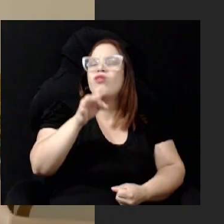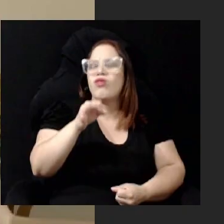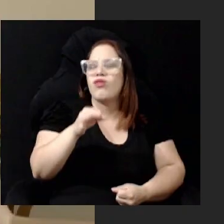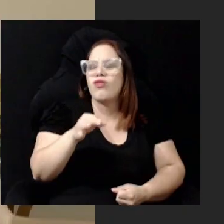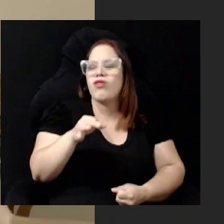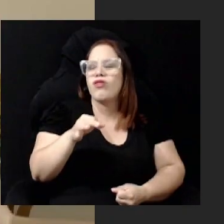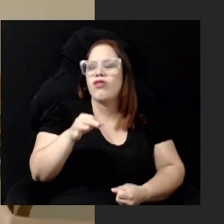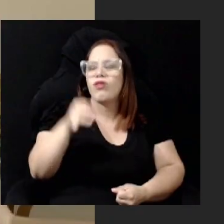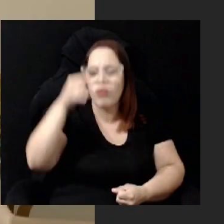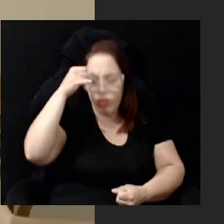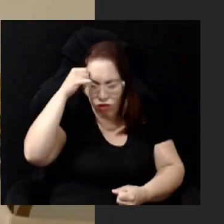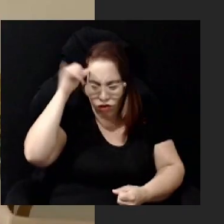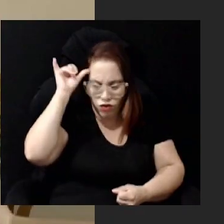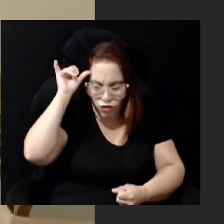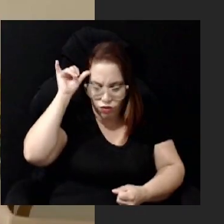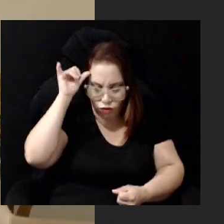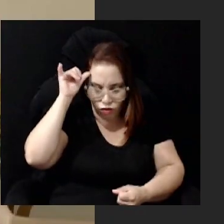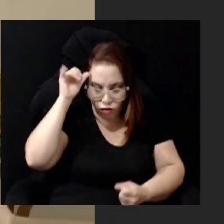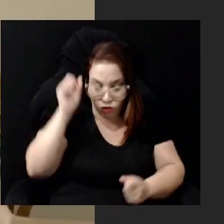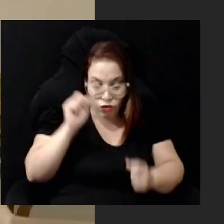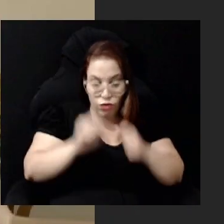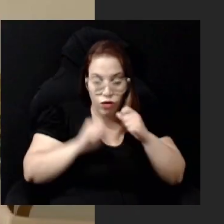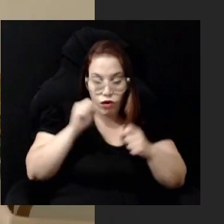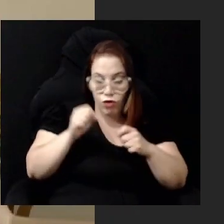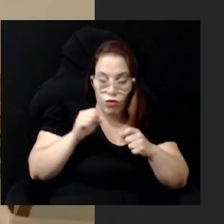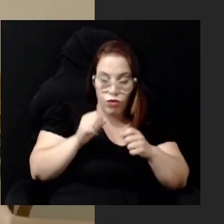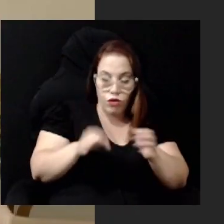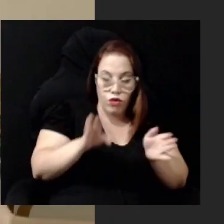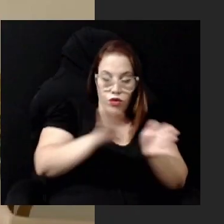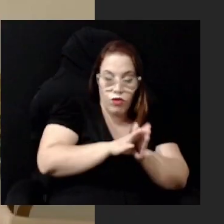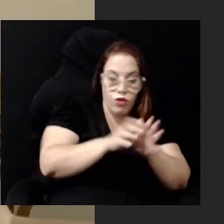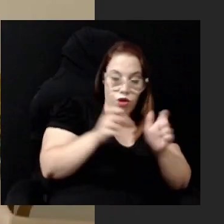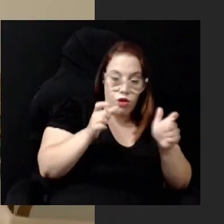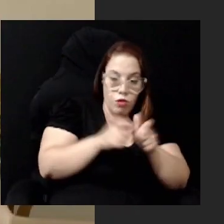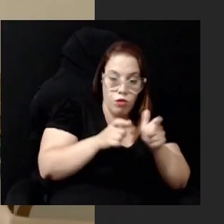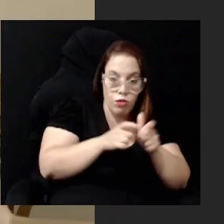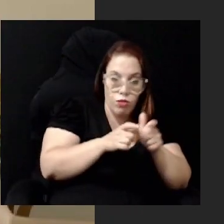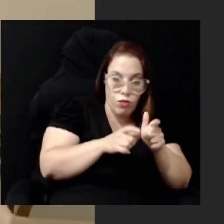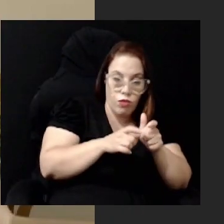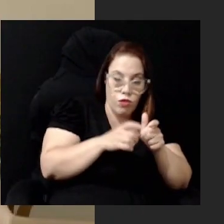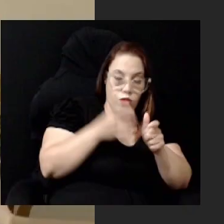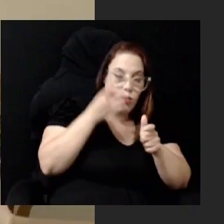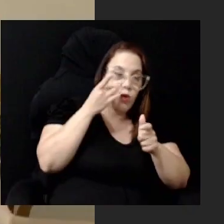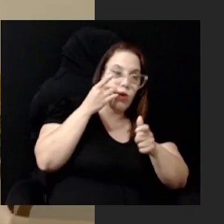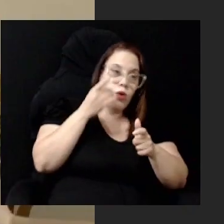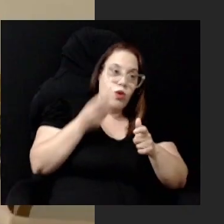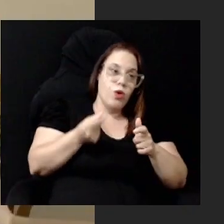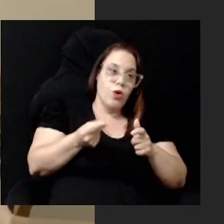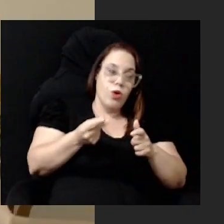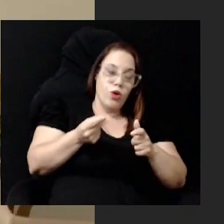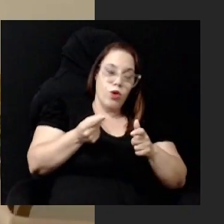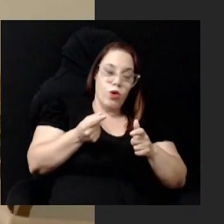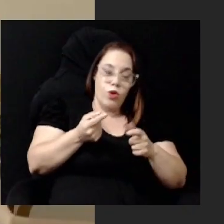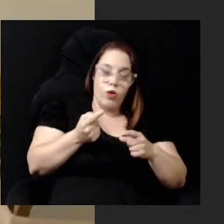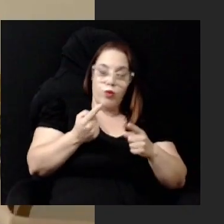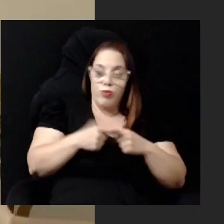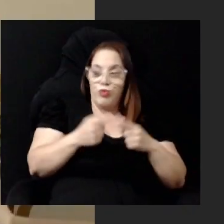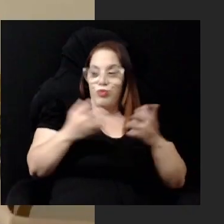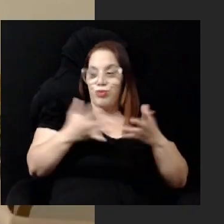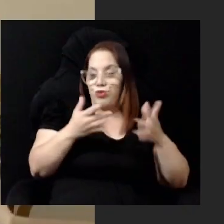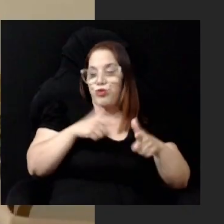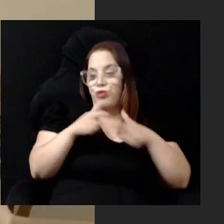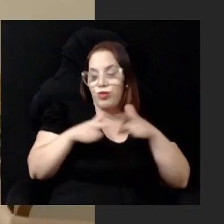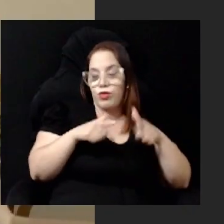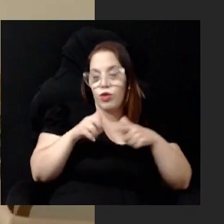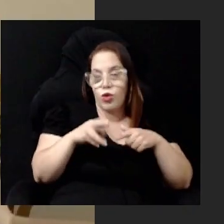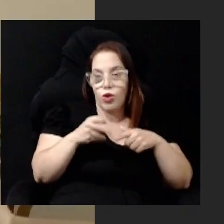na prevenção onde a gente coloca menos custo do ponto de vista financeiro, porque hoje todos os tratamentos